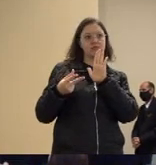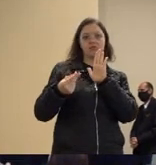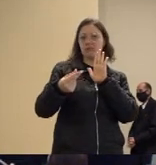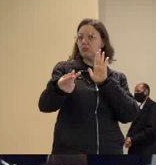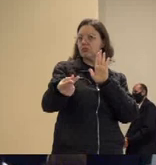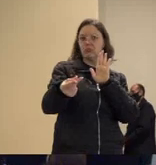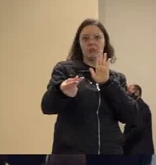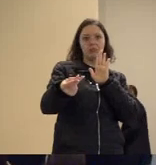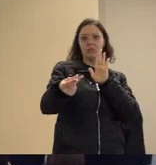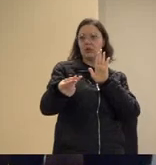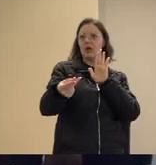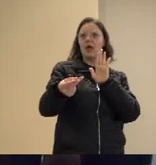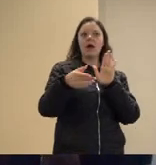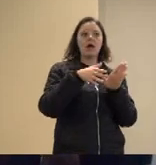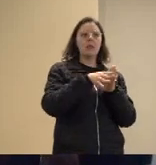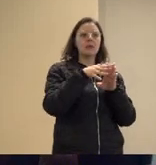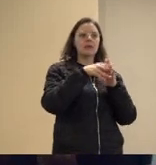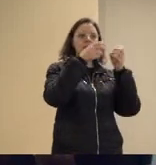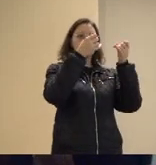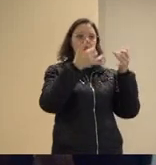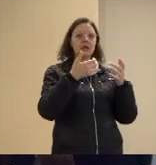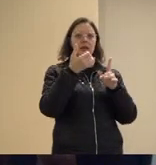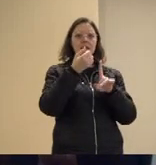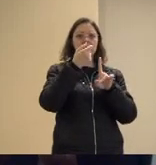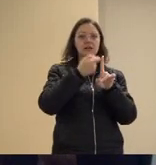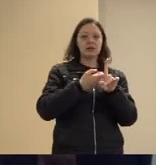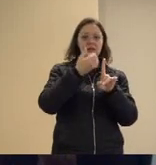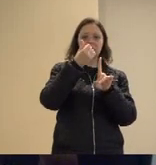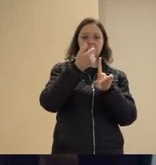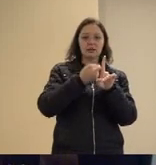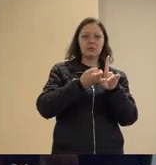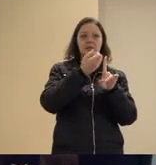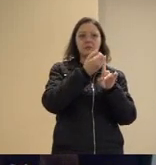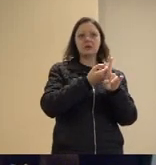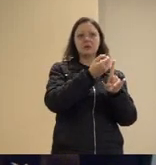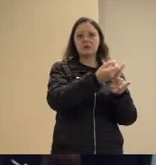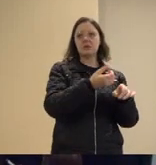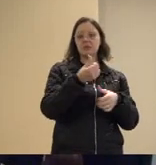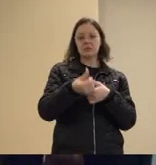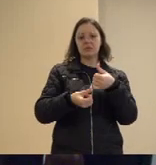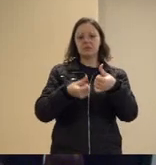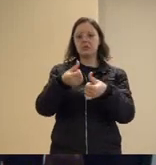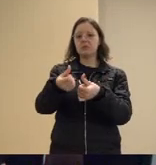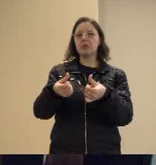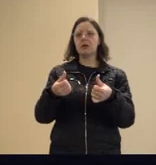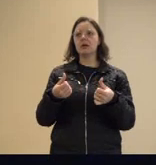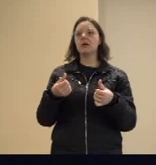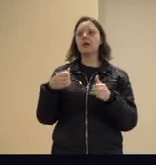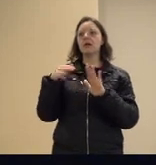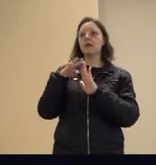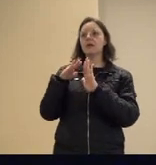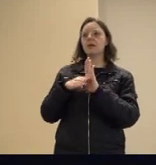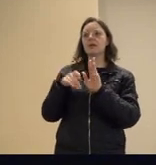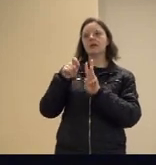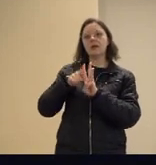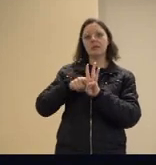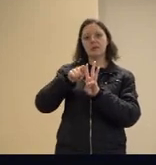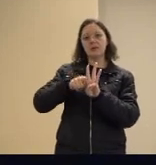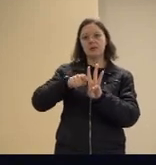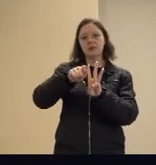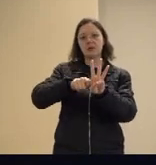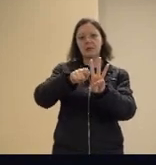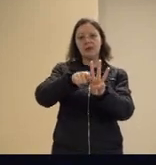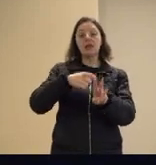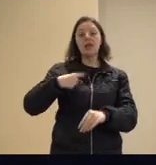e a legislação falam a cada 6 meses ou, agora, recentemente, no provimento 118, a cada 3 meses.